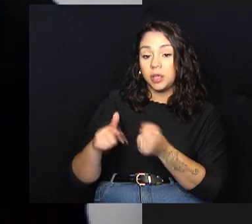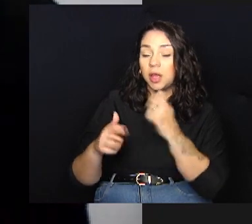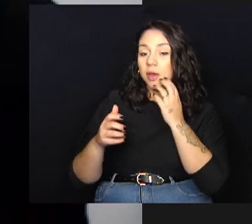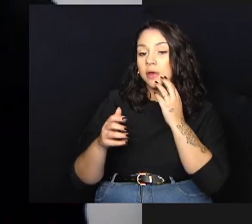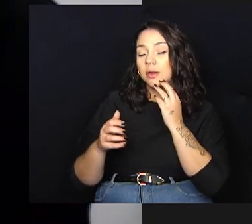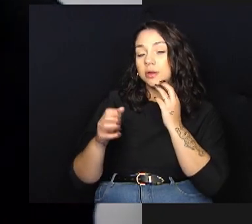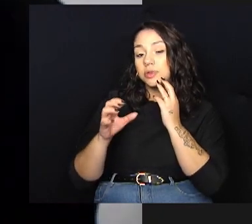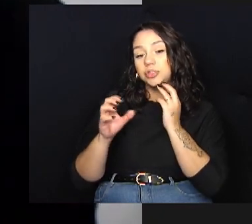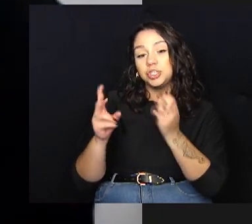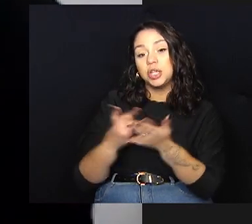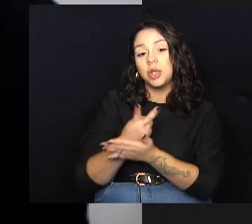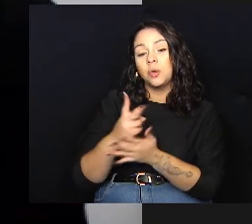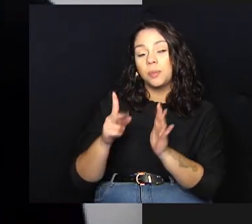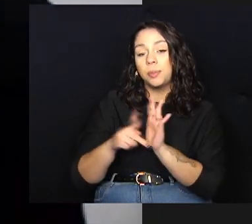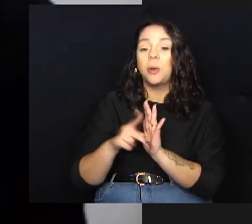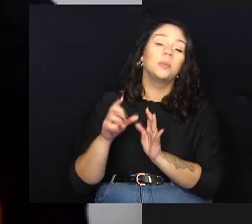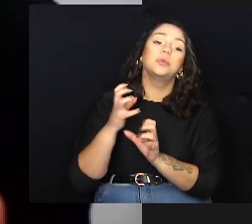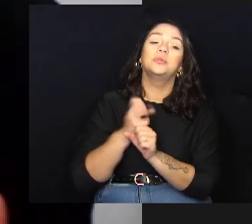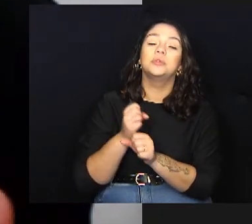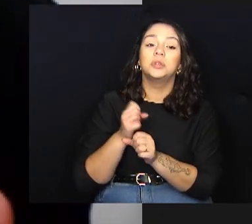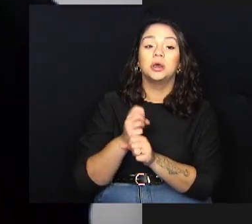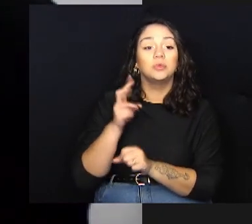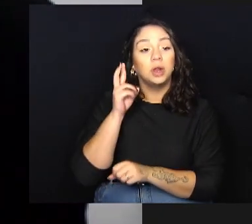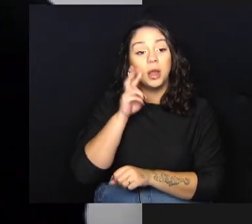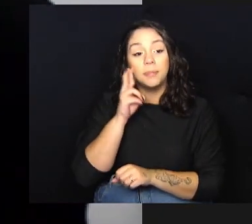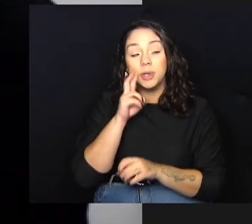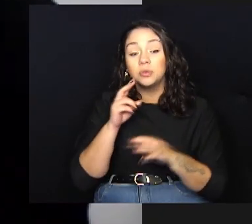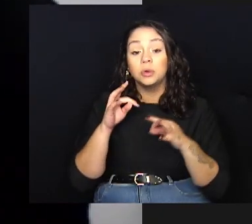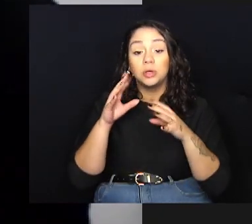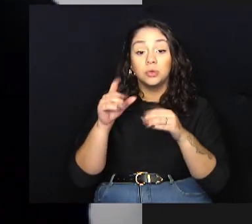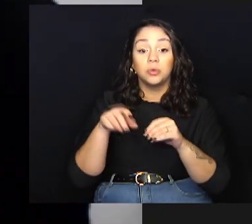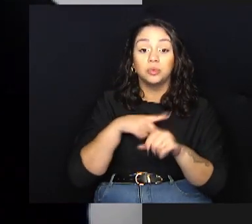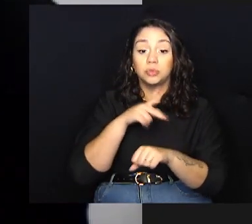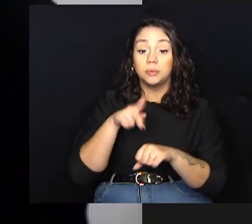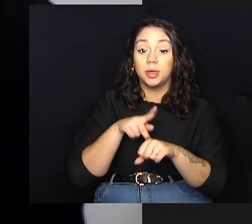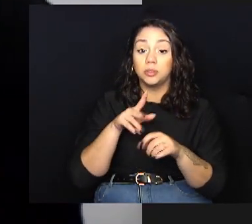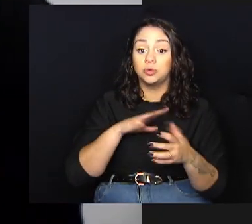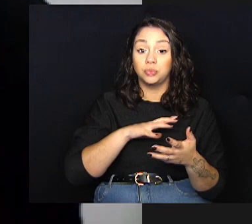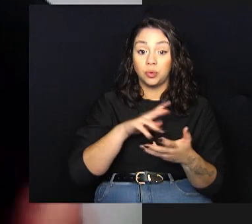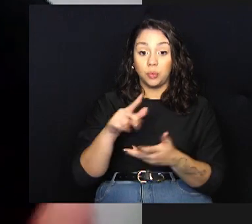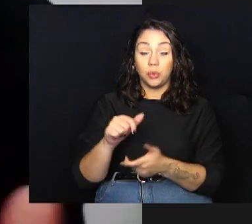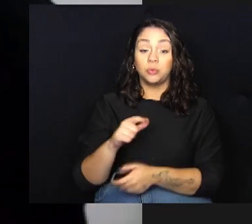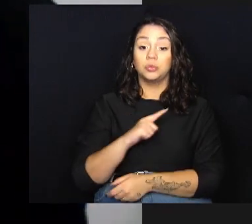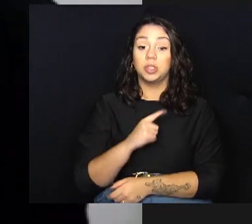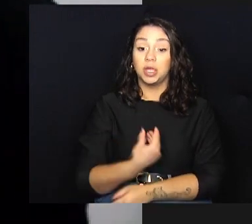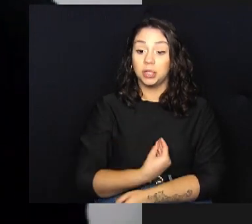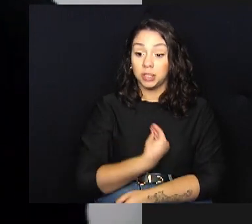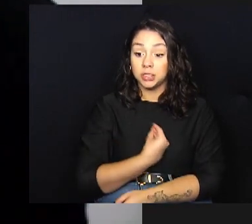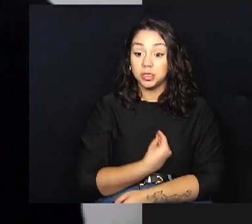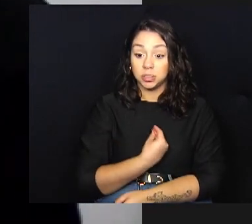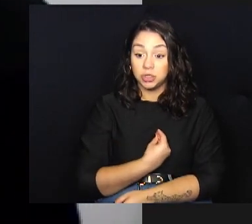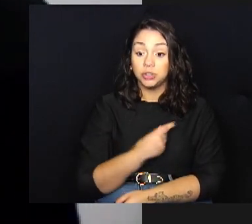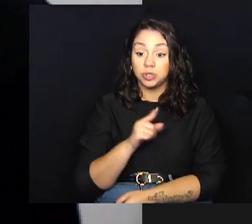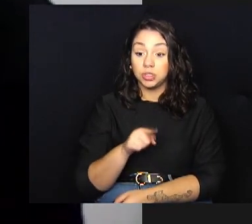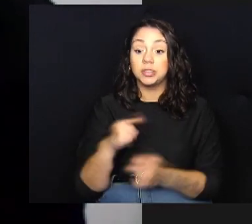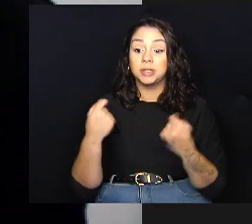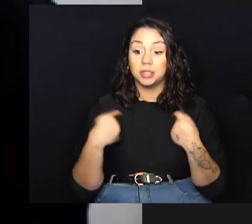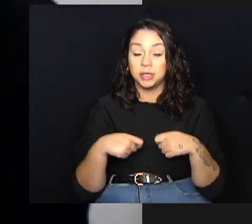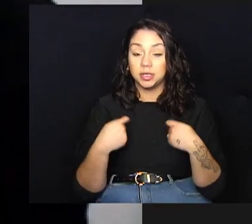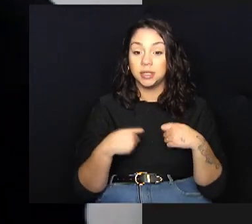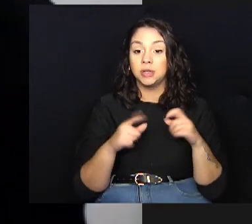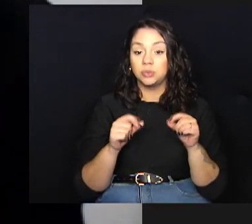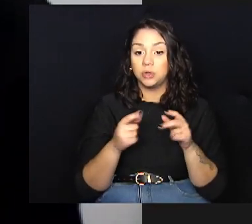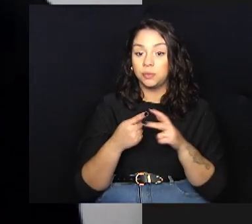senso lembrando que em todos os países do mundo né existe essa essa necessidade